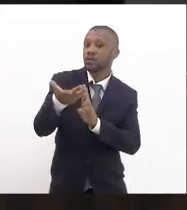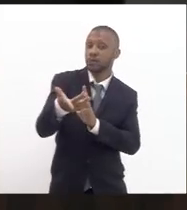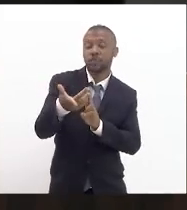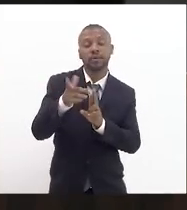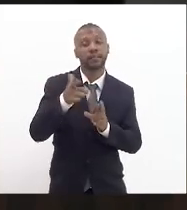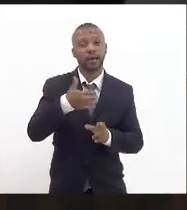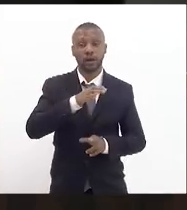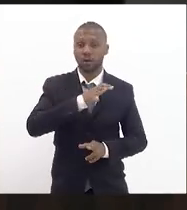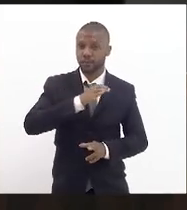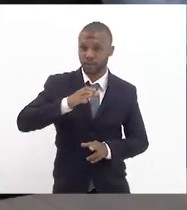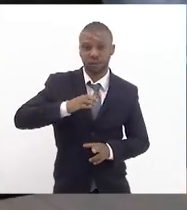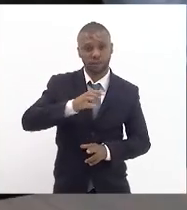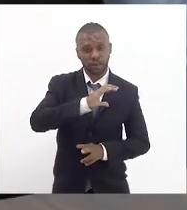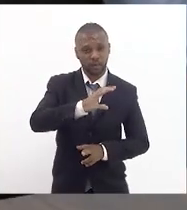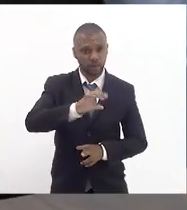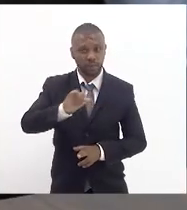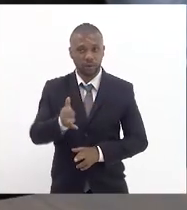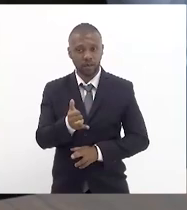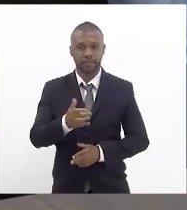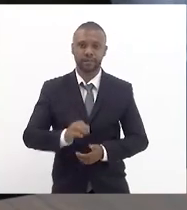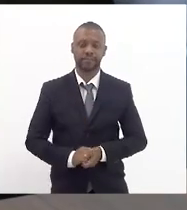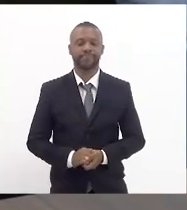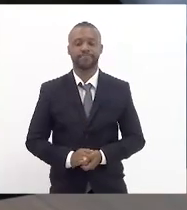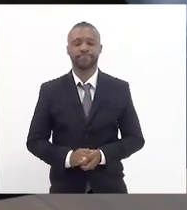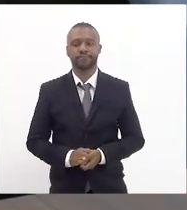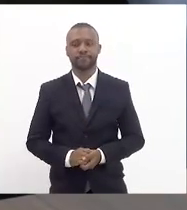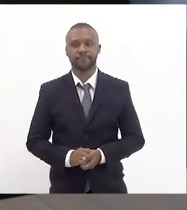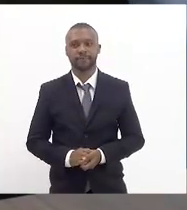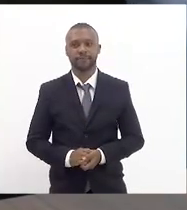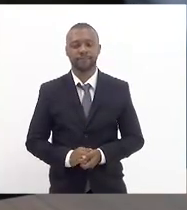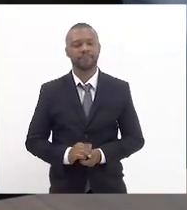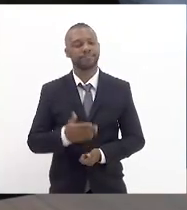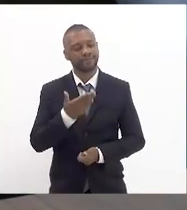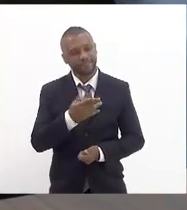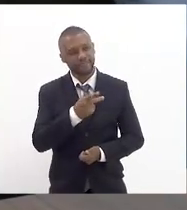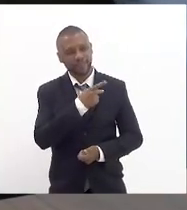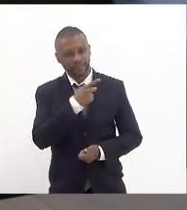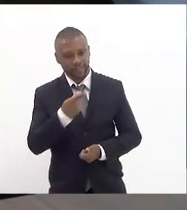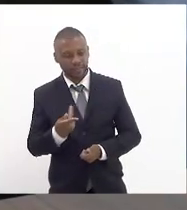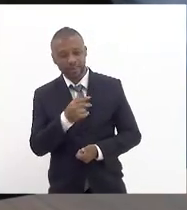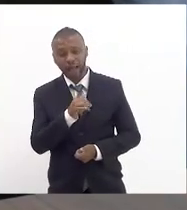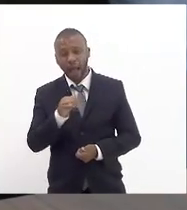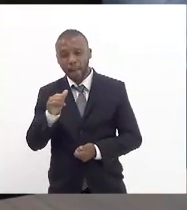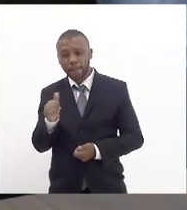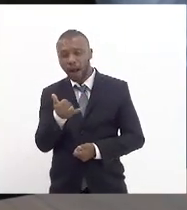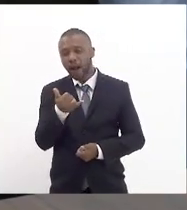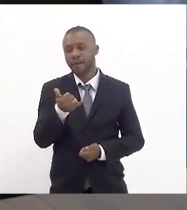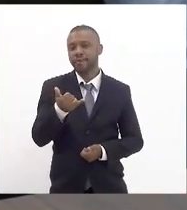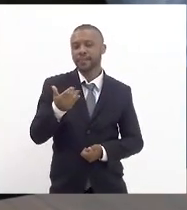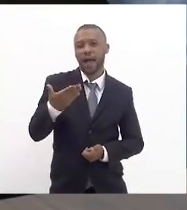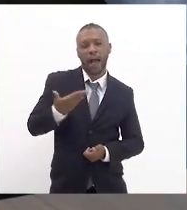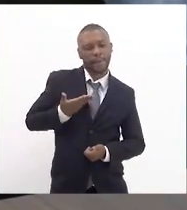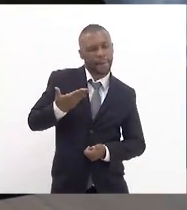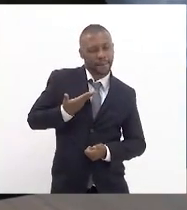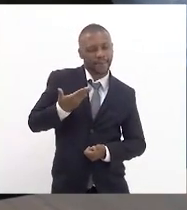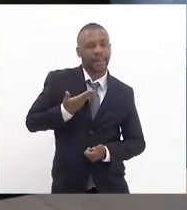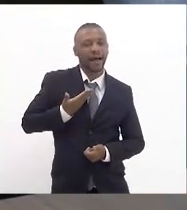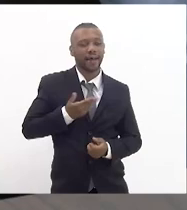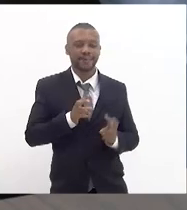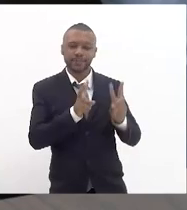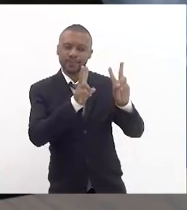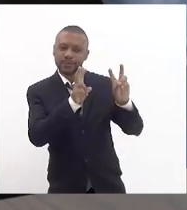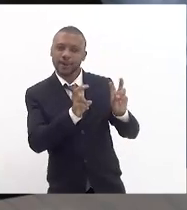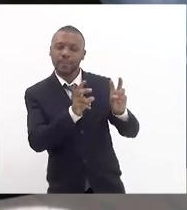Justiça. Presidente, o senhor se vale da minha amizade em relação a Vossa